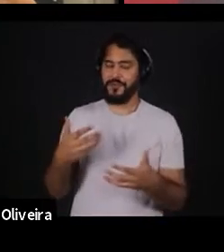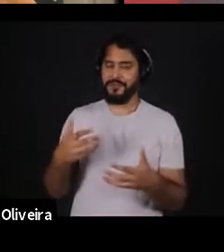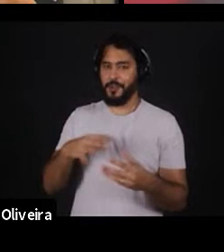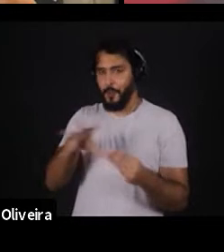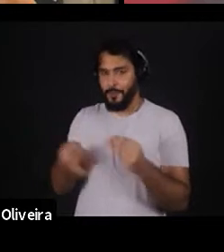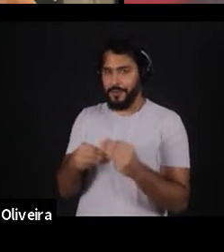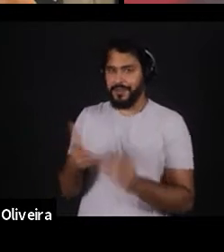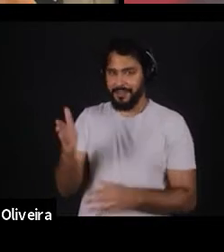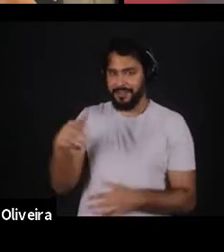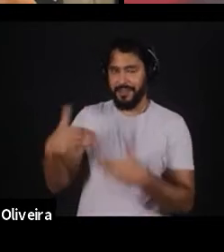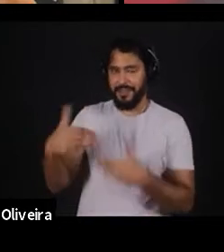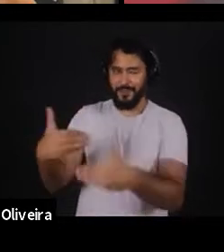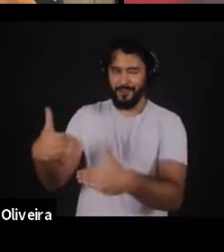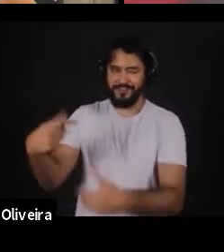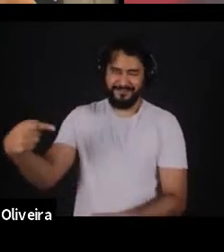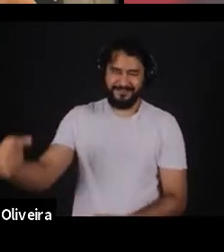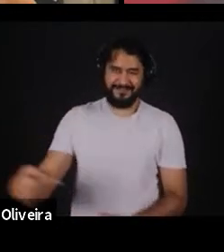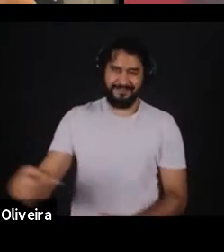Ótimo.